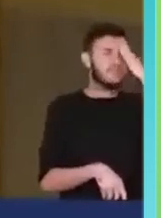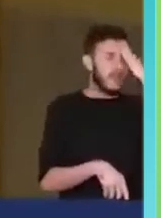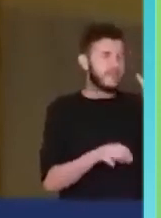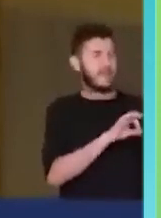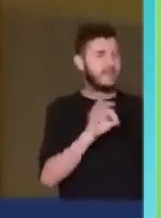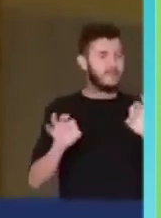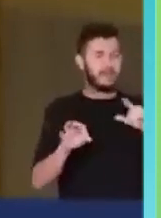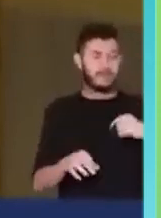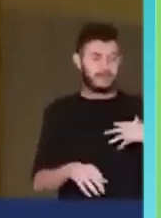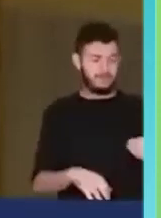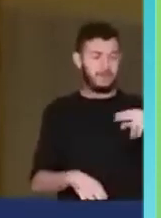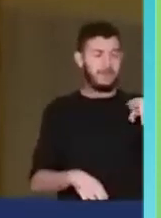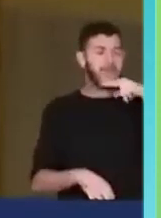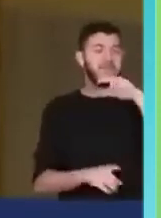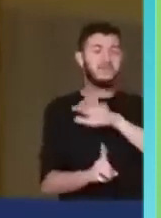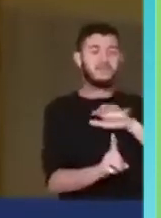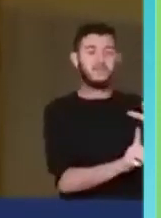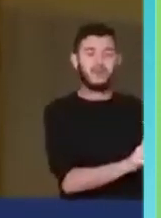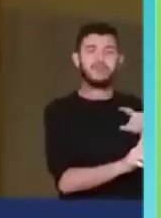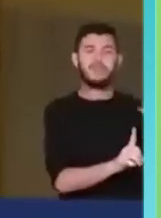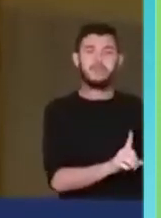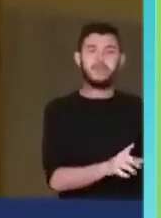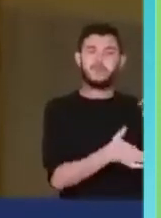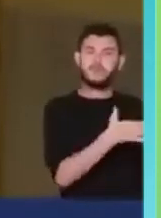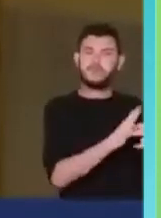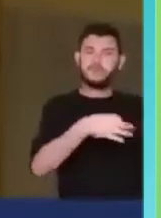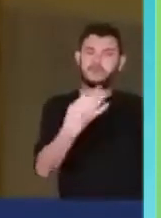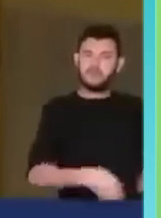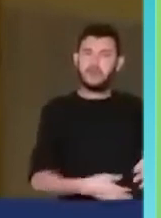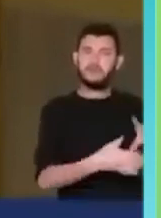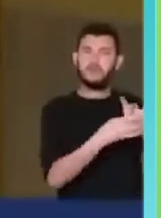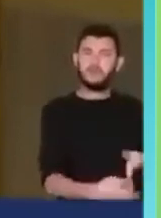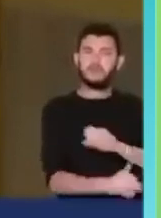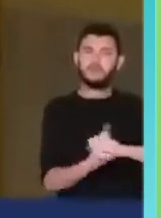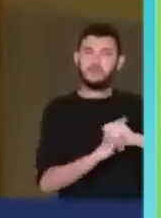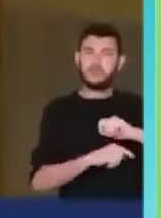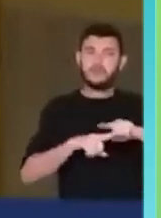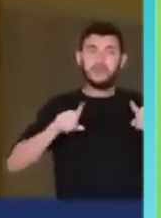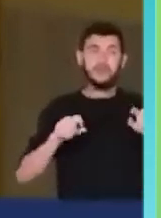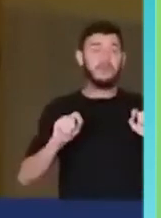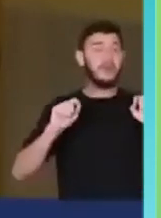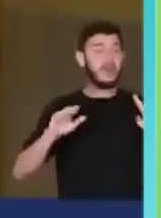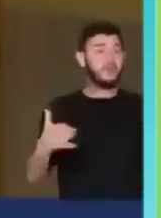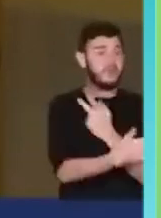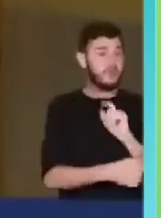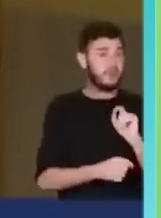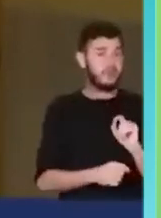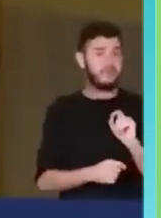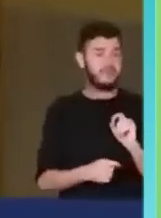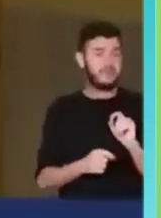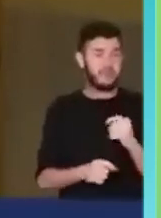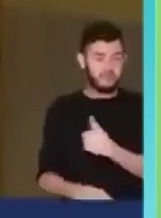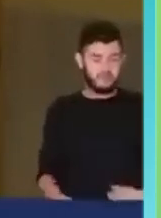tem filhos Beto tem influência tem importância na sociedade então eles não querem colocar o